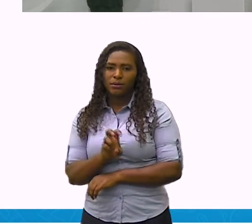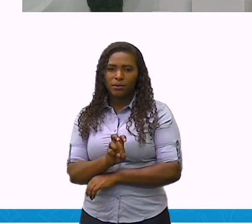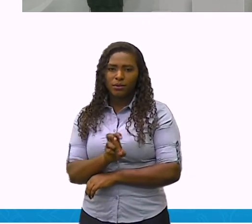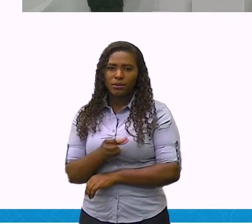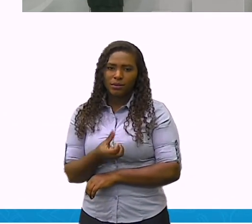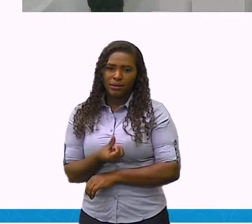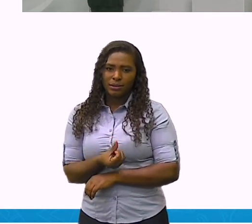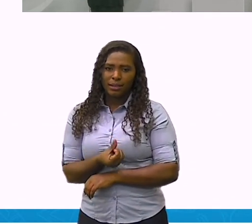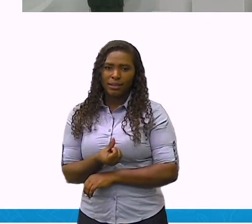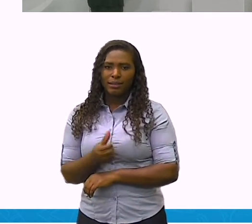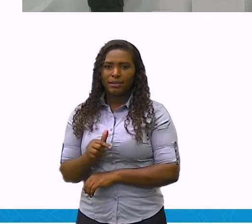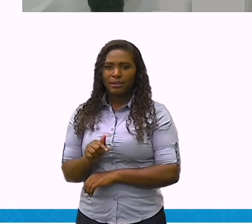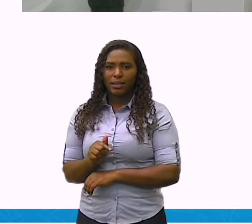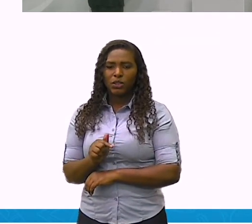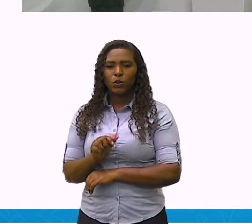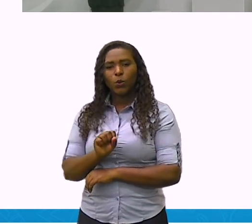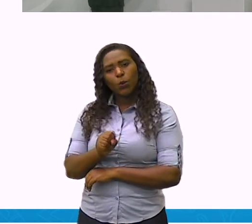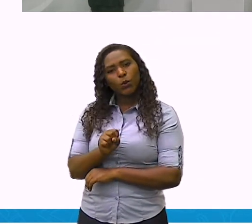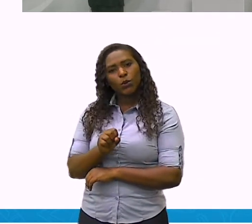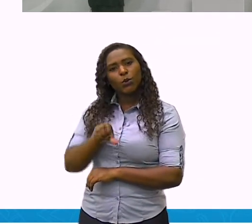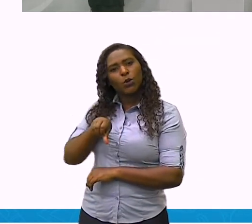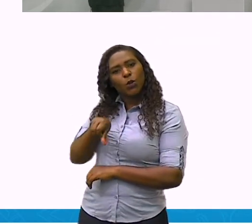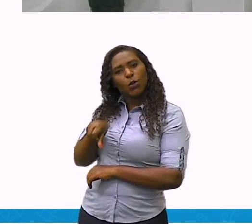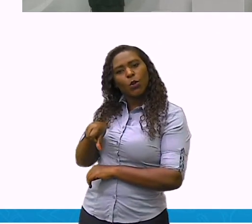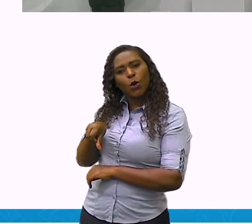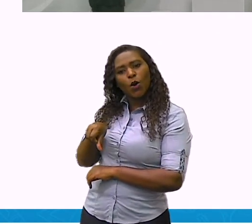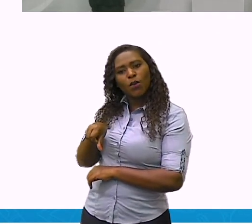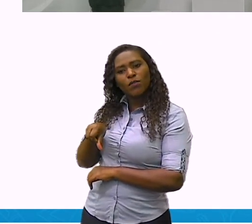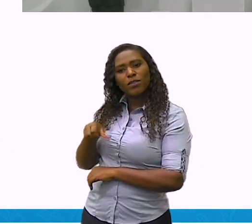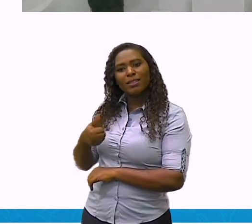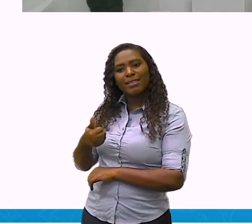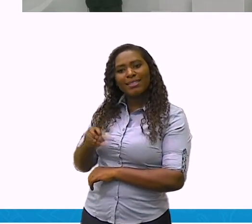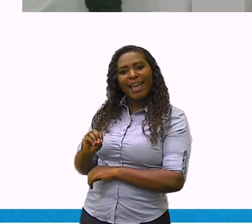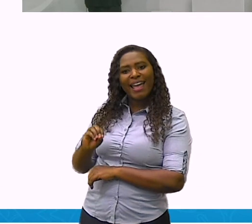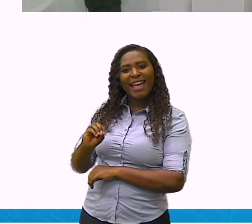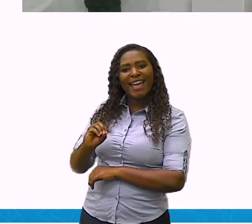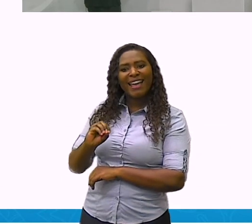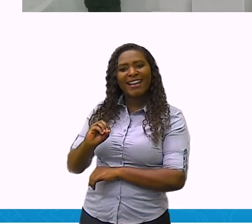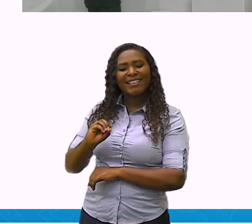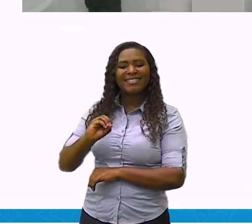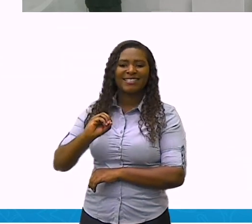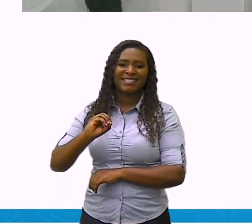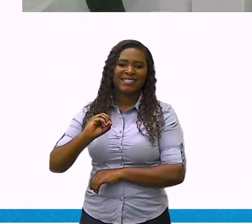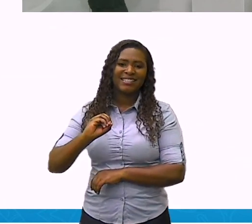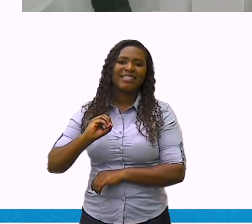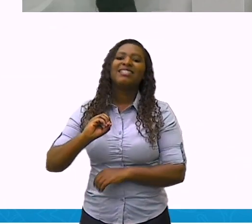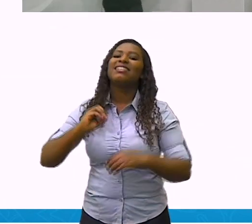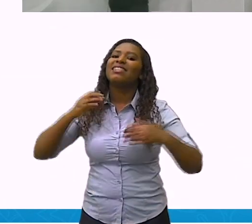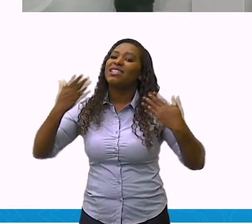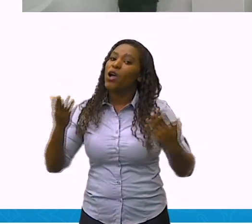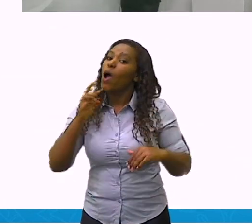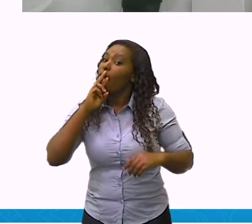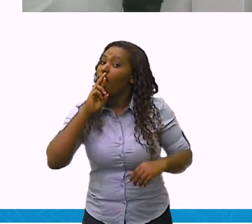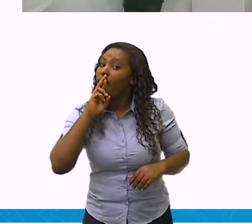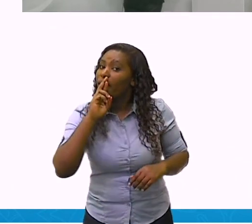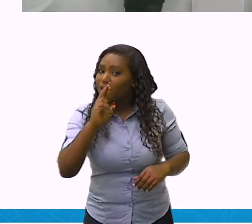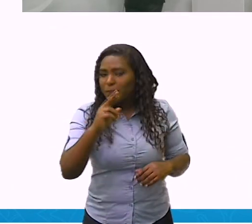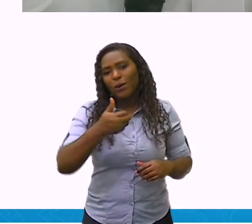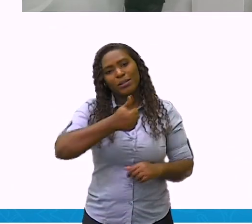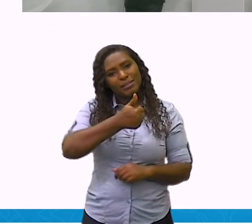5, 6, 7, 8, 9, 10. Então, chegamos aqui